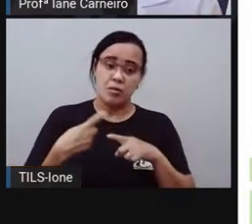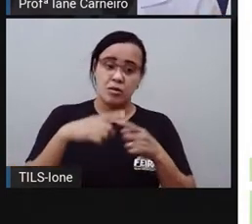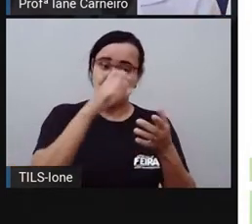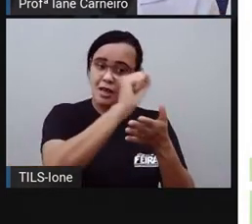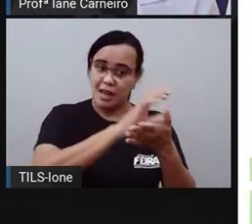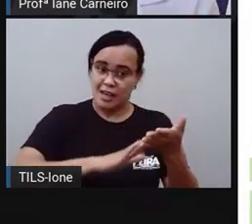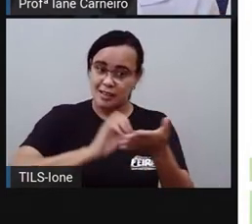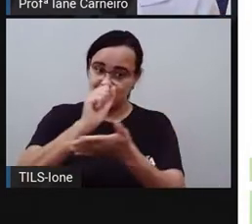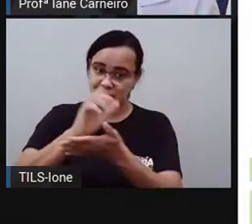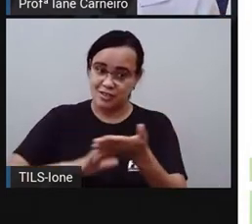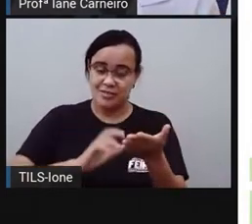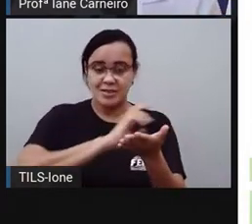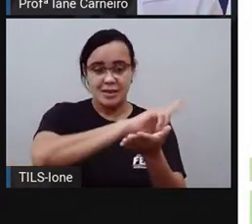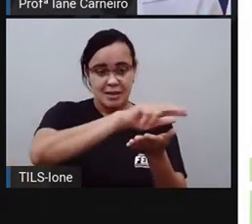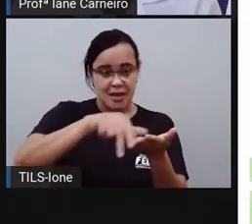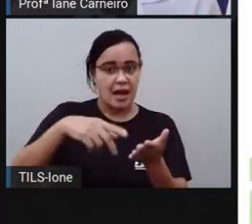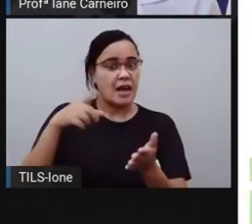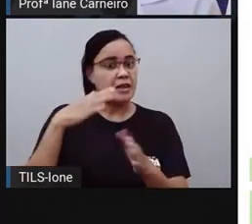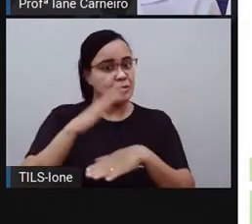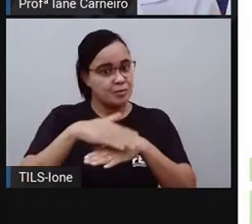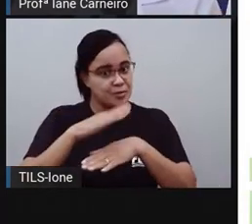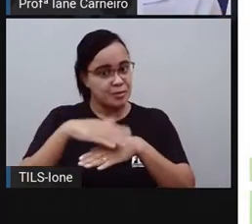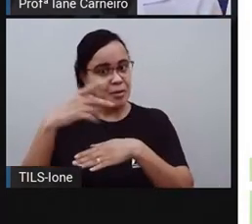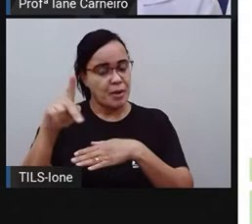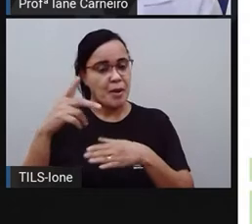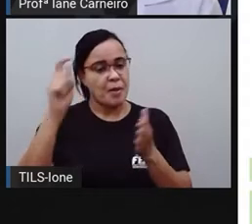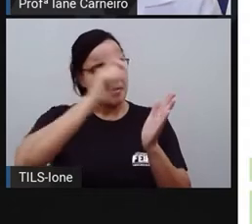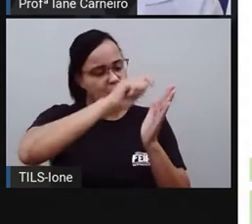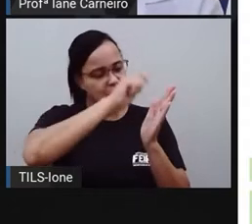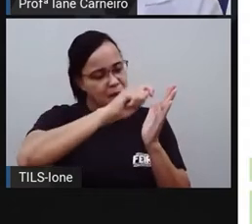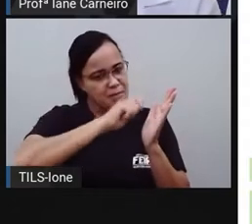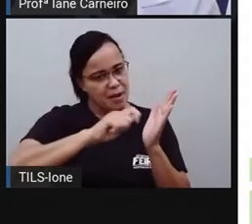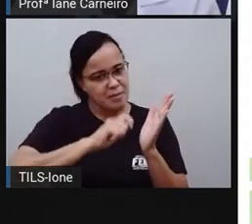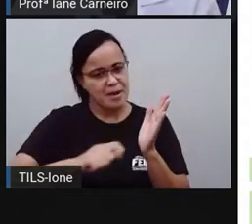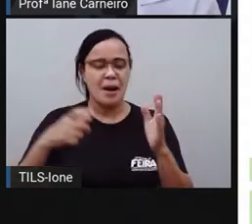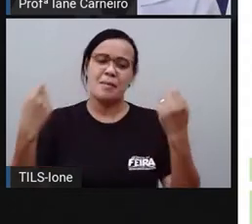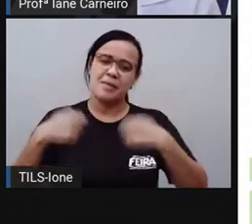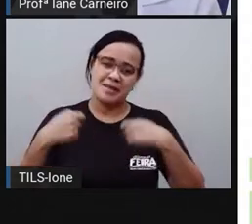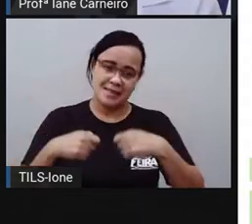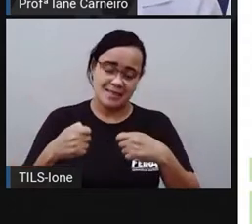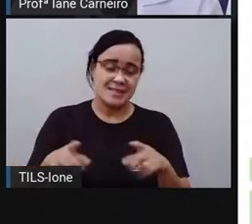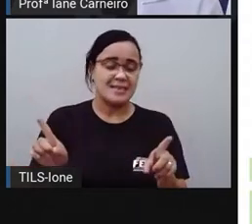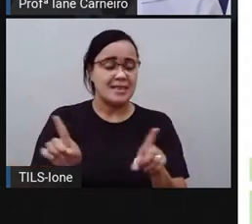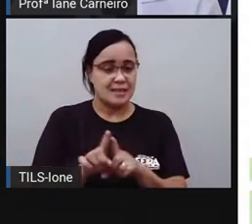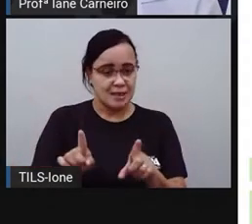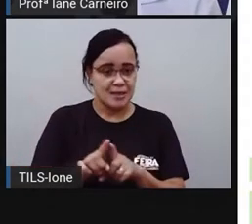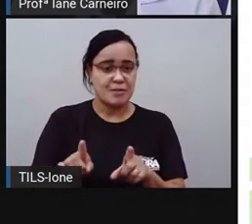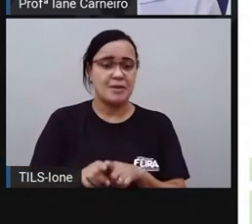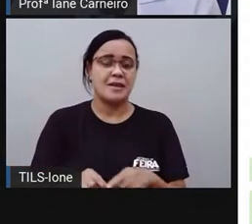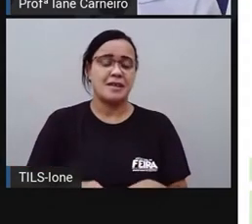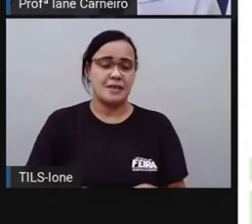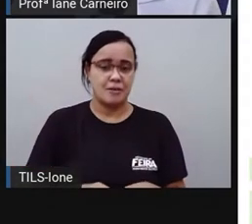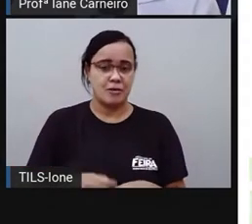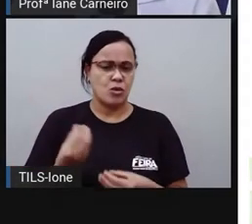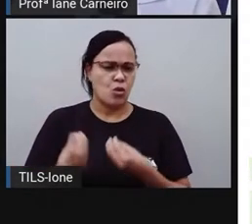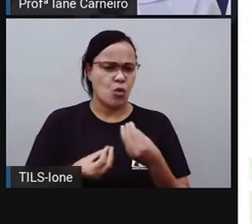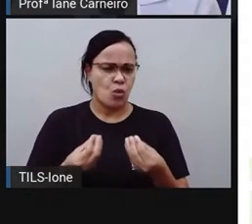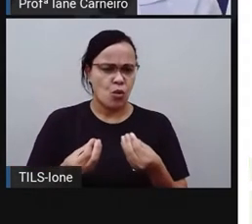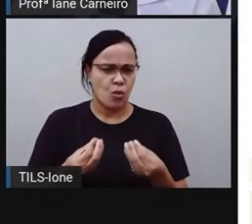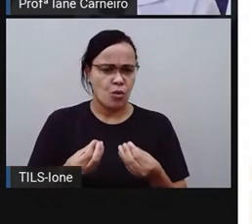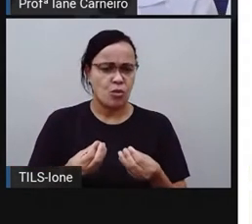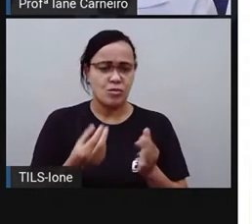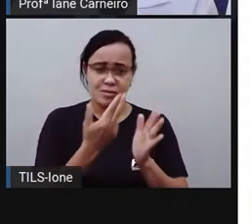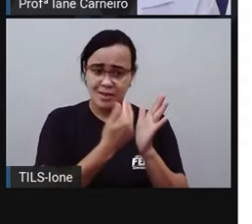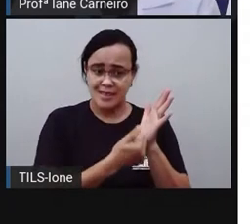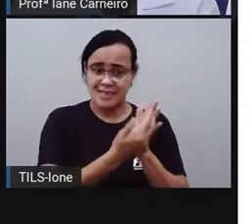precisar fazer alguns registros. Além disso, a prova vai fazer com vocês uma dobradura, tá bom? Então vamos lá.